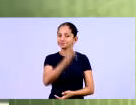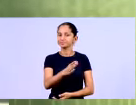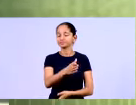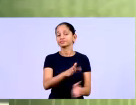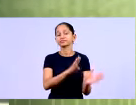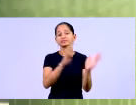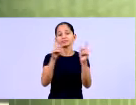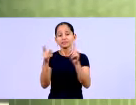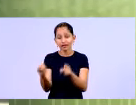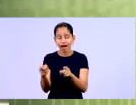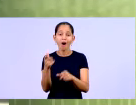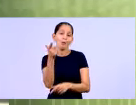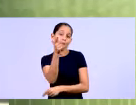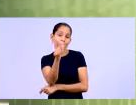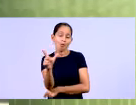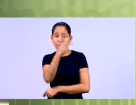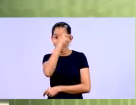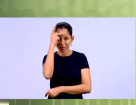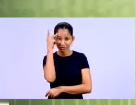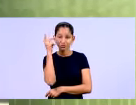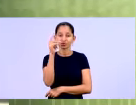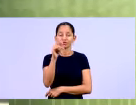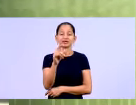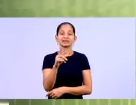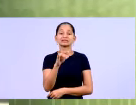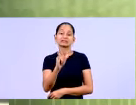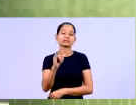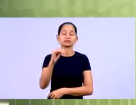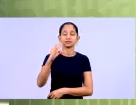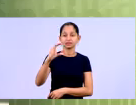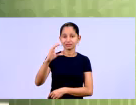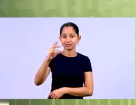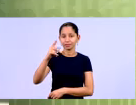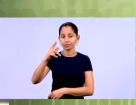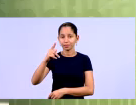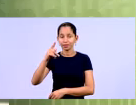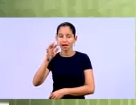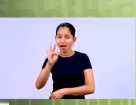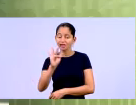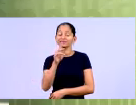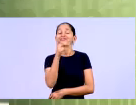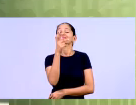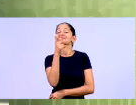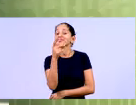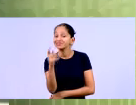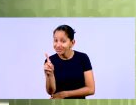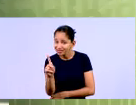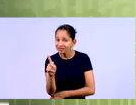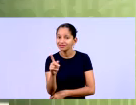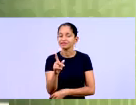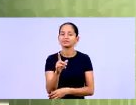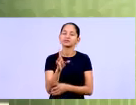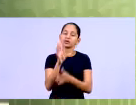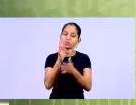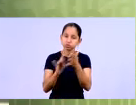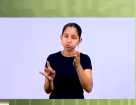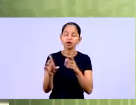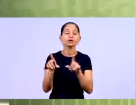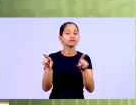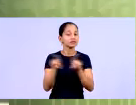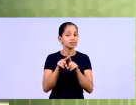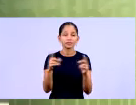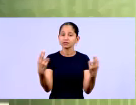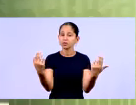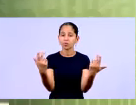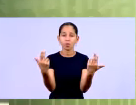que compõe aquela sociedade, se ela superar os limites lá de isenção do imposto de renda, ela também vai